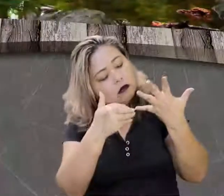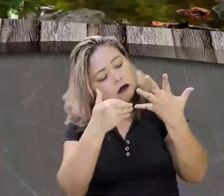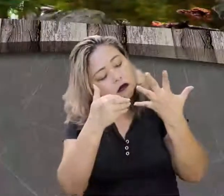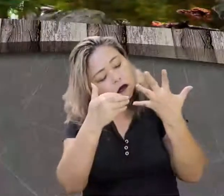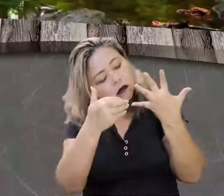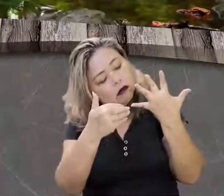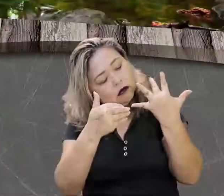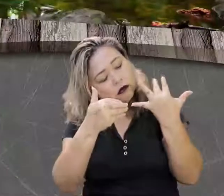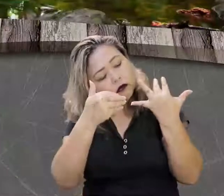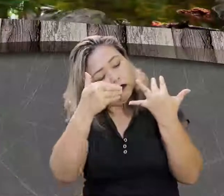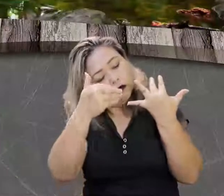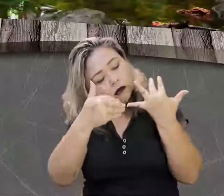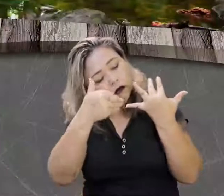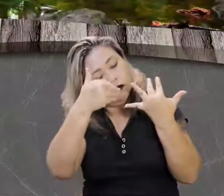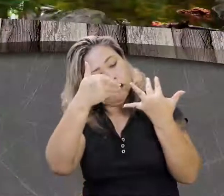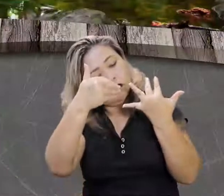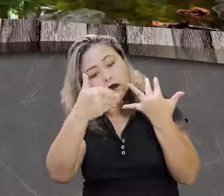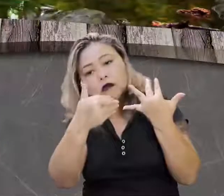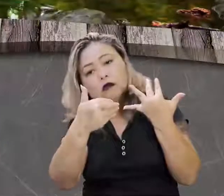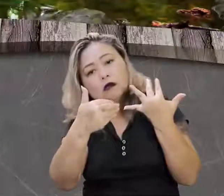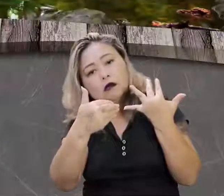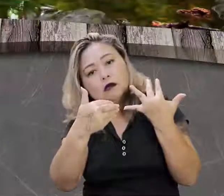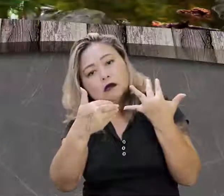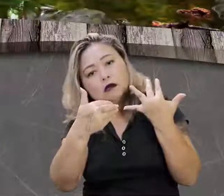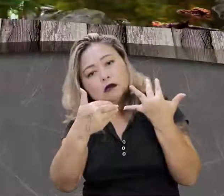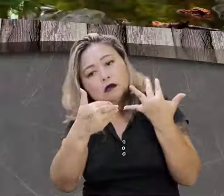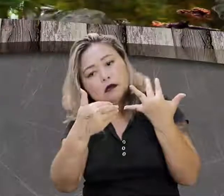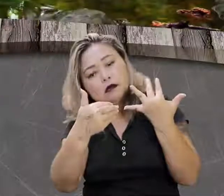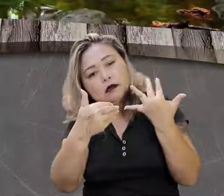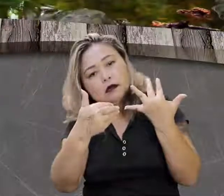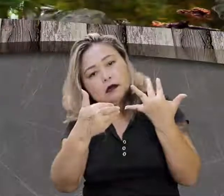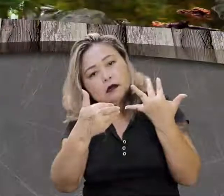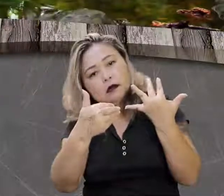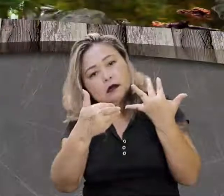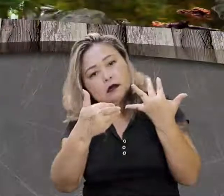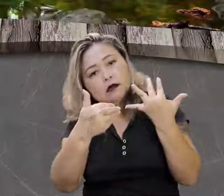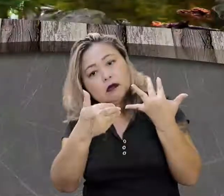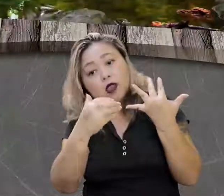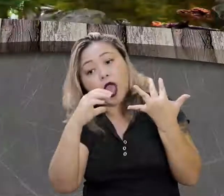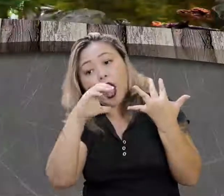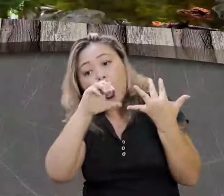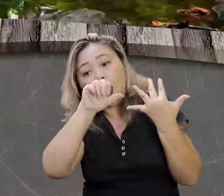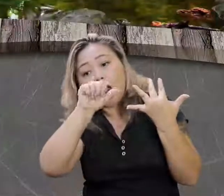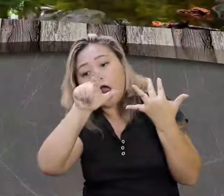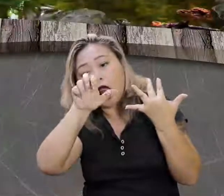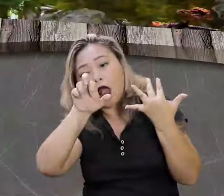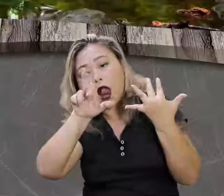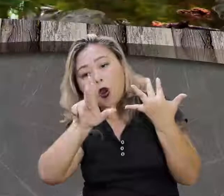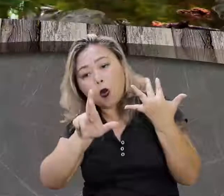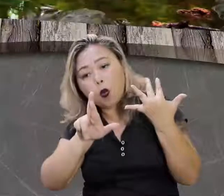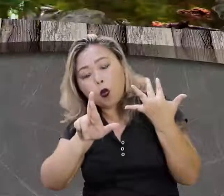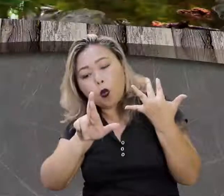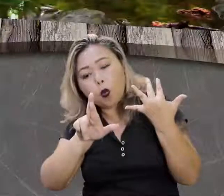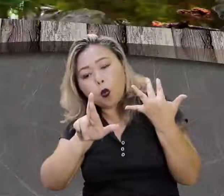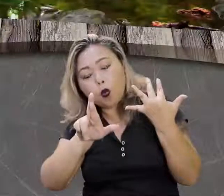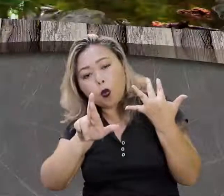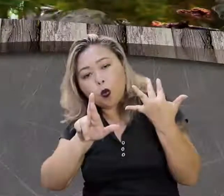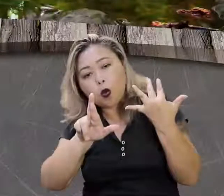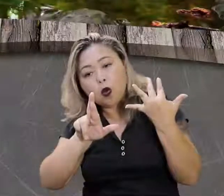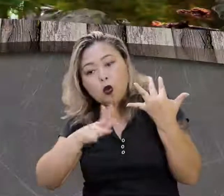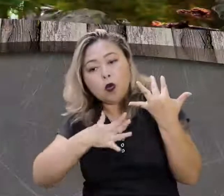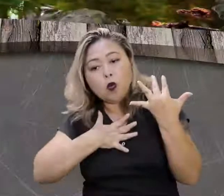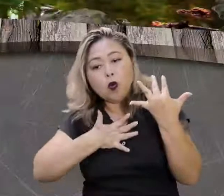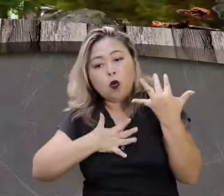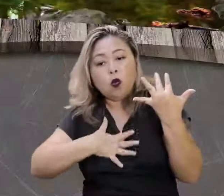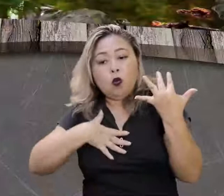processos onde, como a gente teve ali a representação, o calor, uma vez que o meu